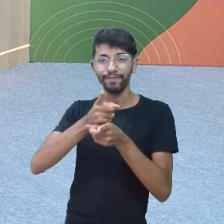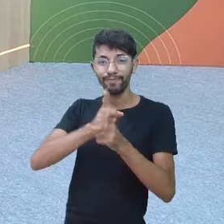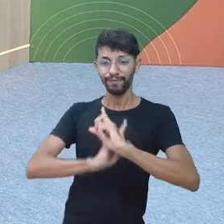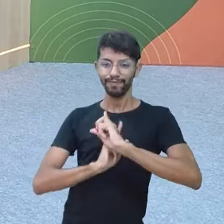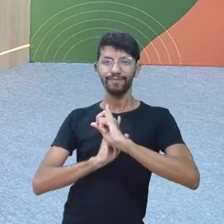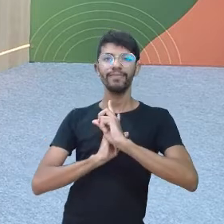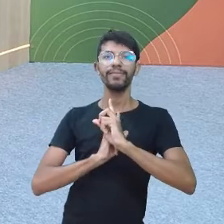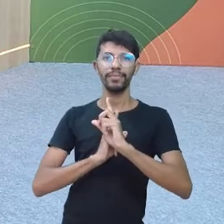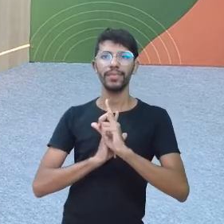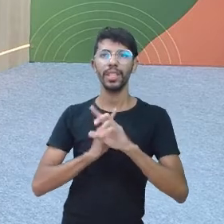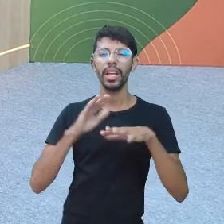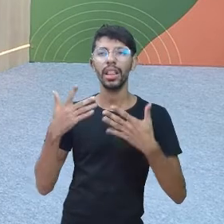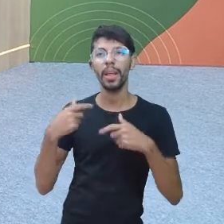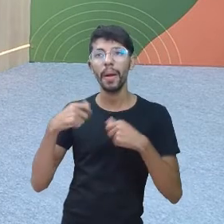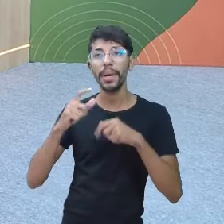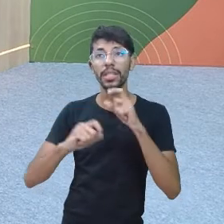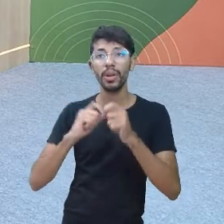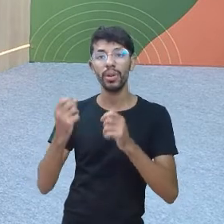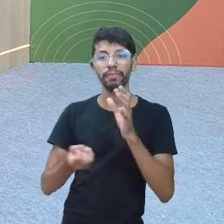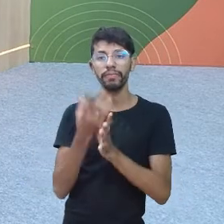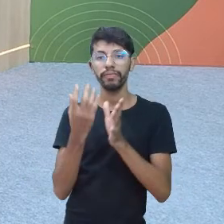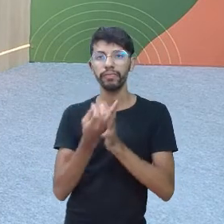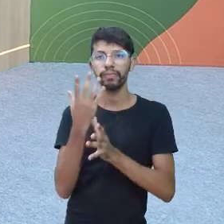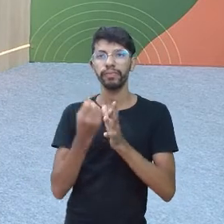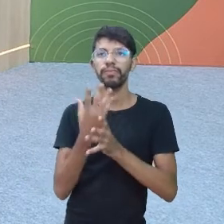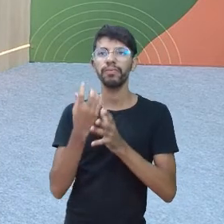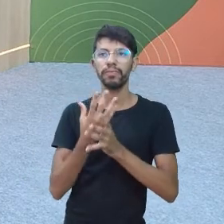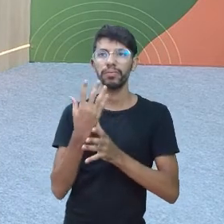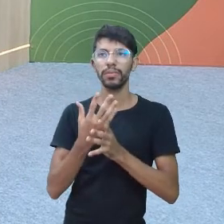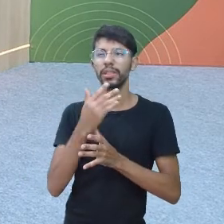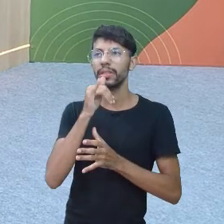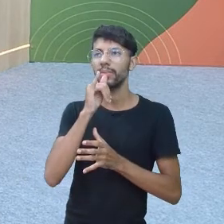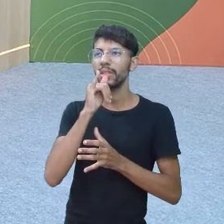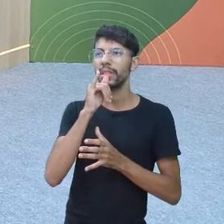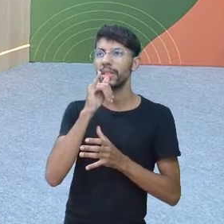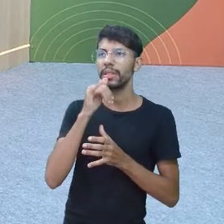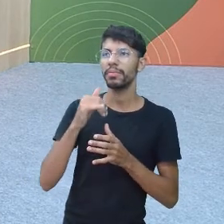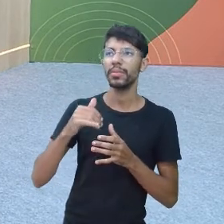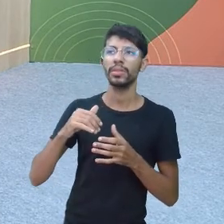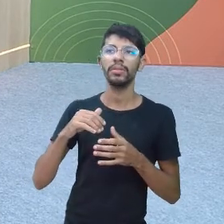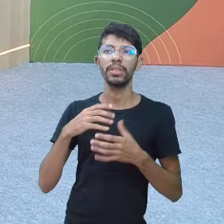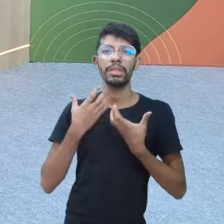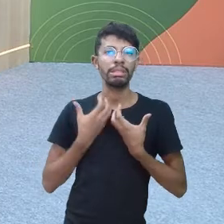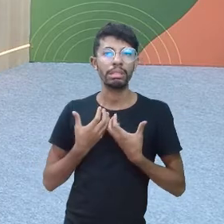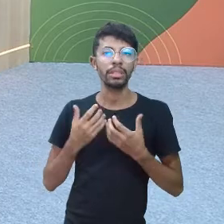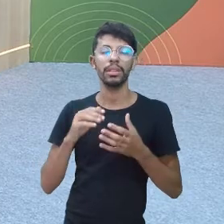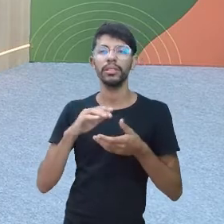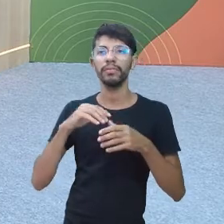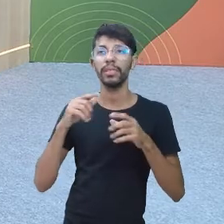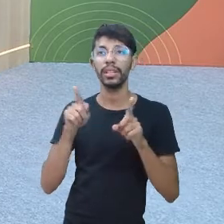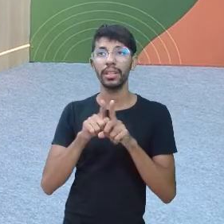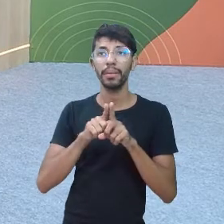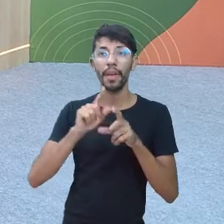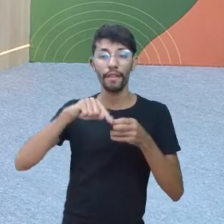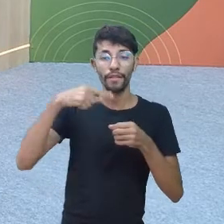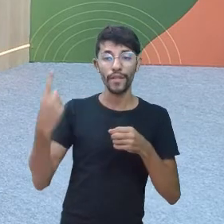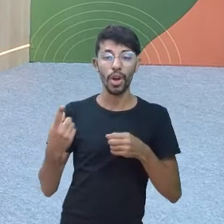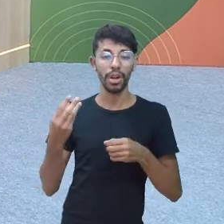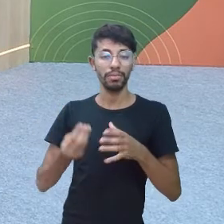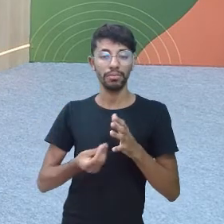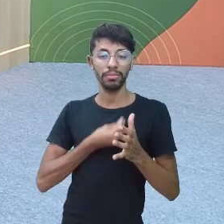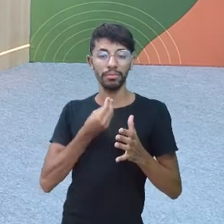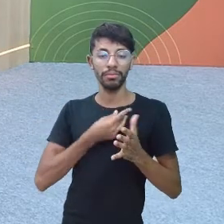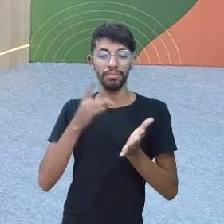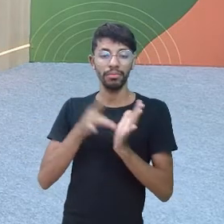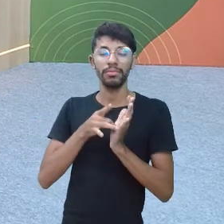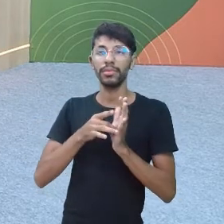ela precisa produzir incansavelmente e inteiramente fora da realidade da vida, ou seja, talvez, quando ela vá produzir